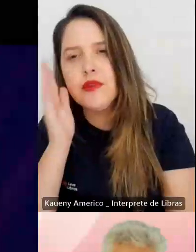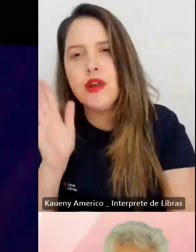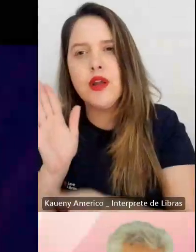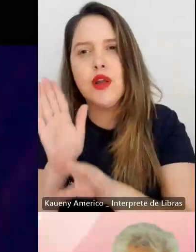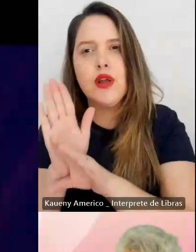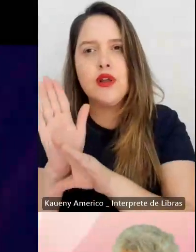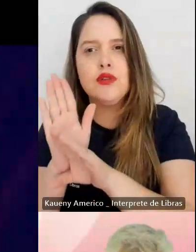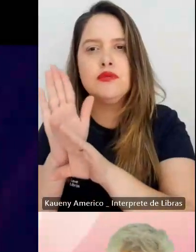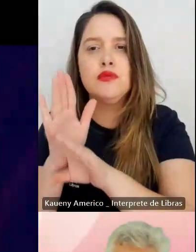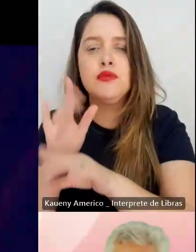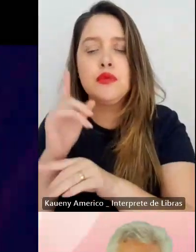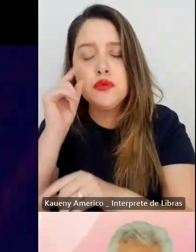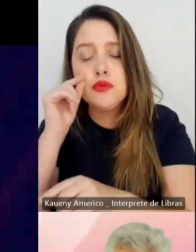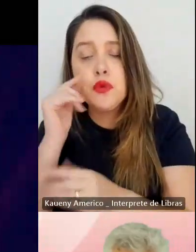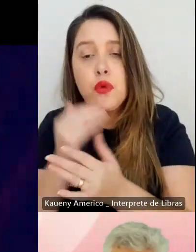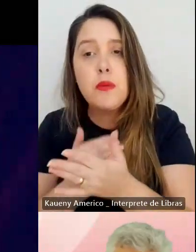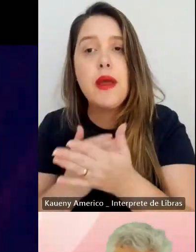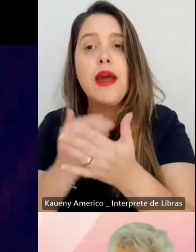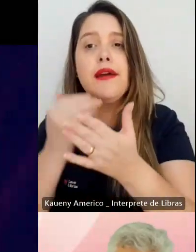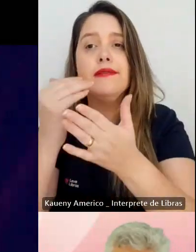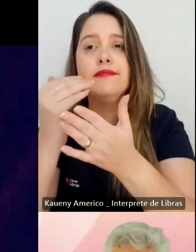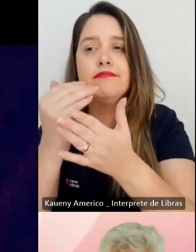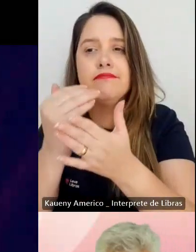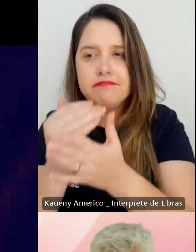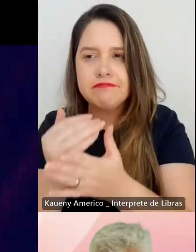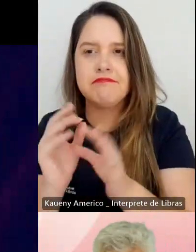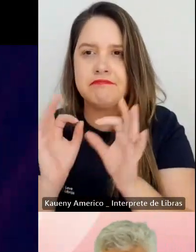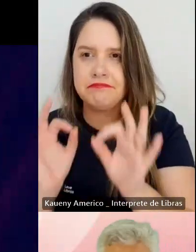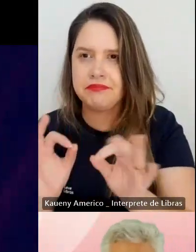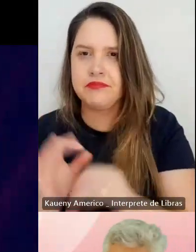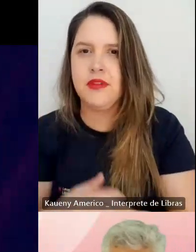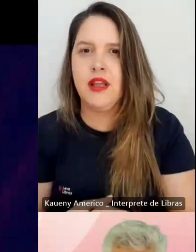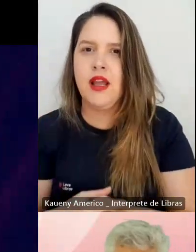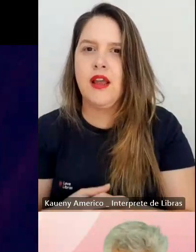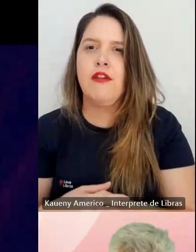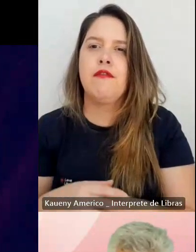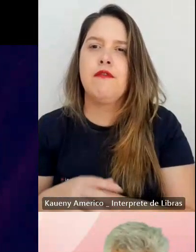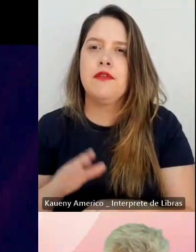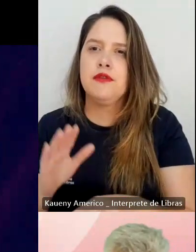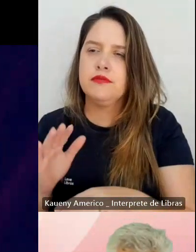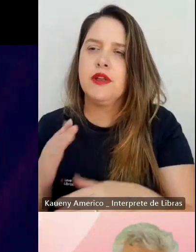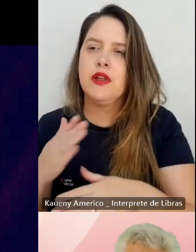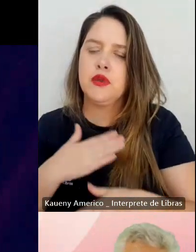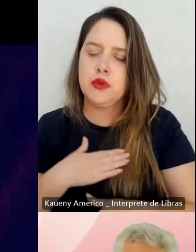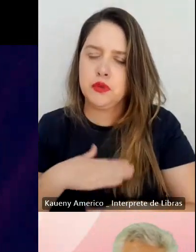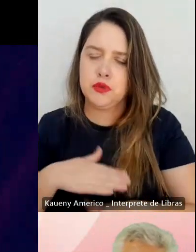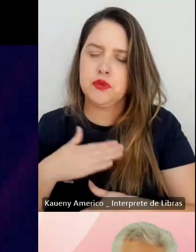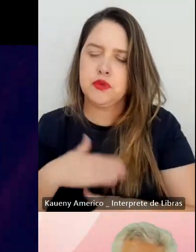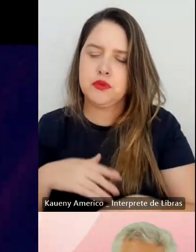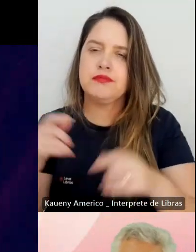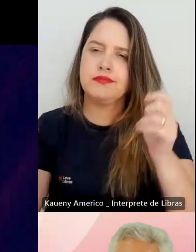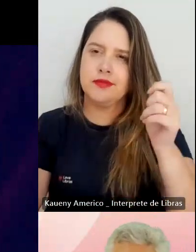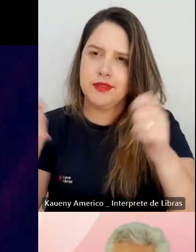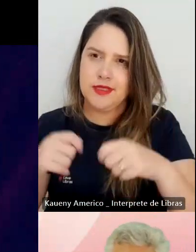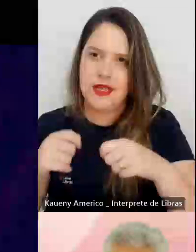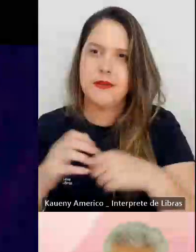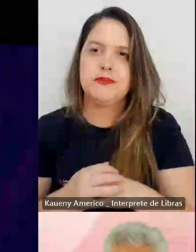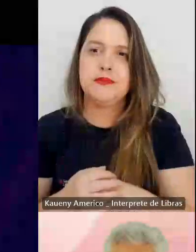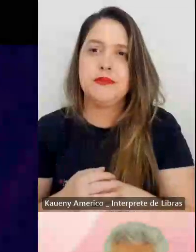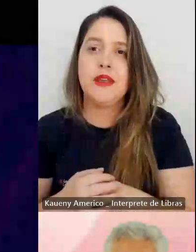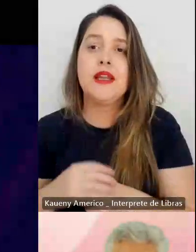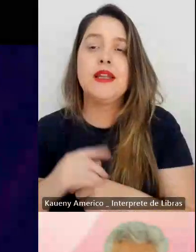sono mais tribulado e vai acabar não descansando da forma necessária. Pequenas pausas